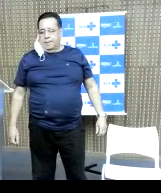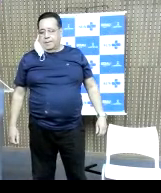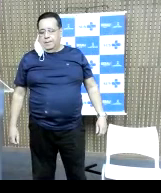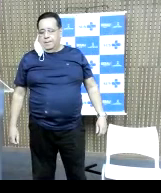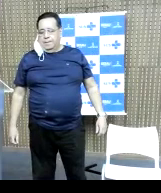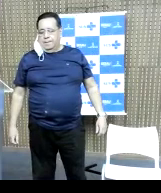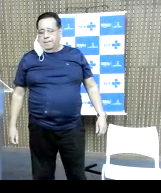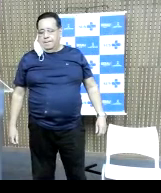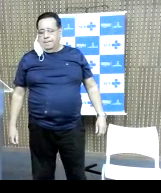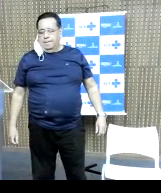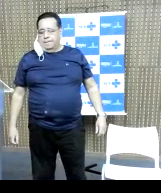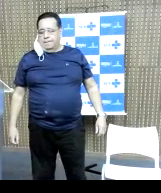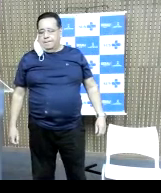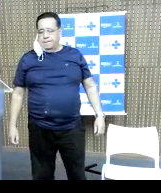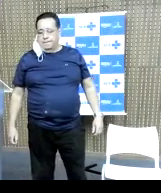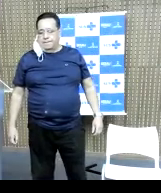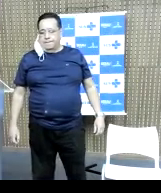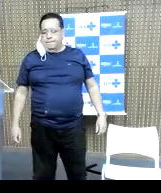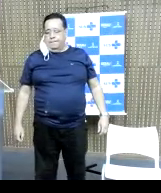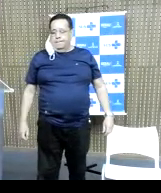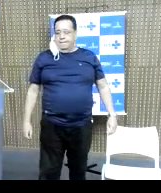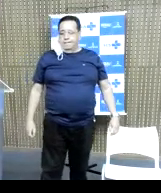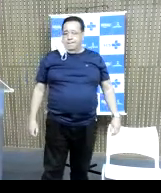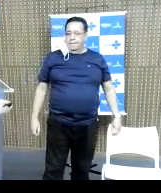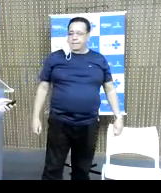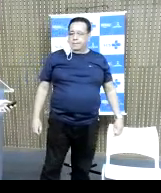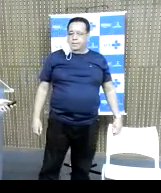Aqui é o mapa da área de abrangência das 4 equipes.